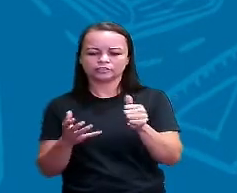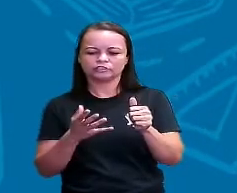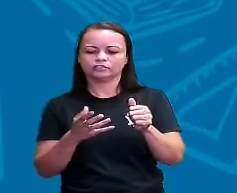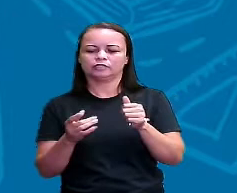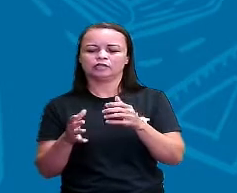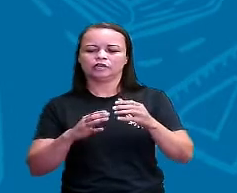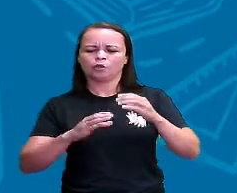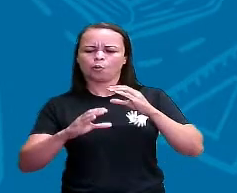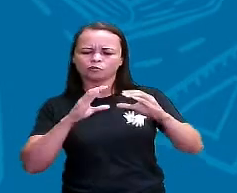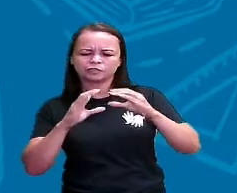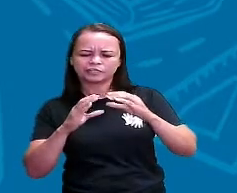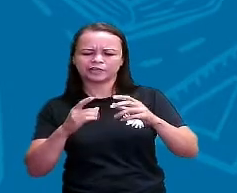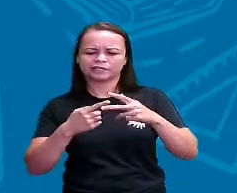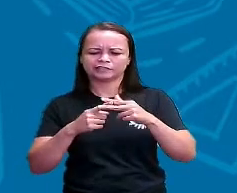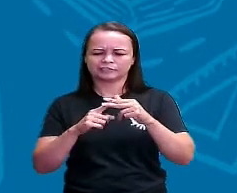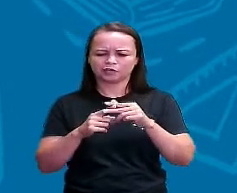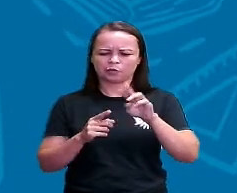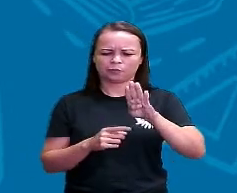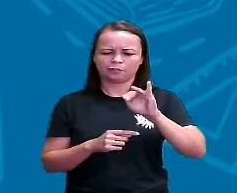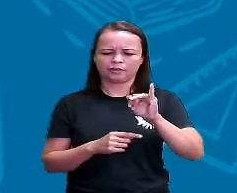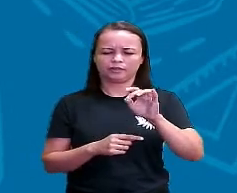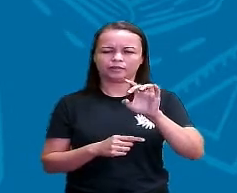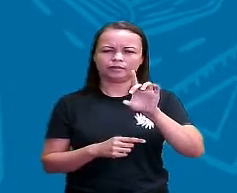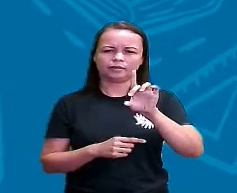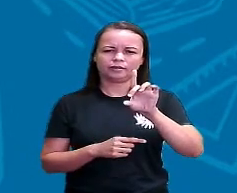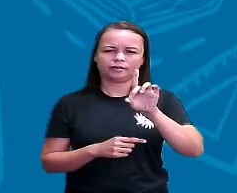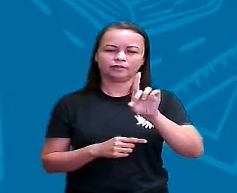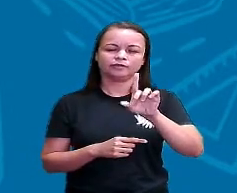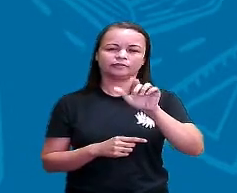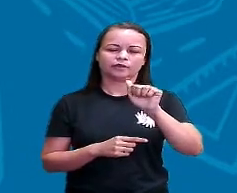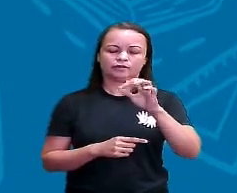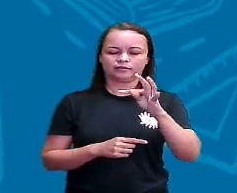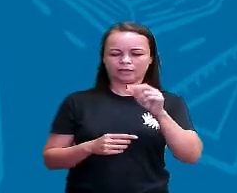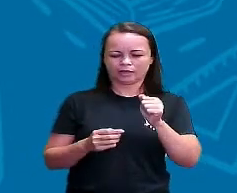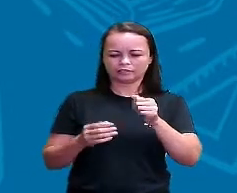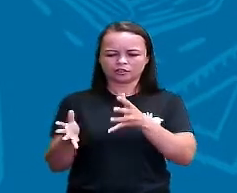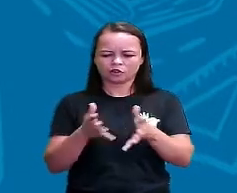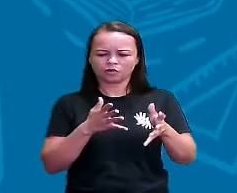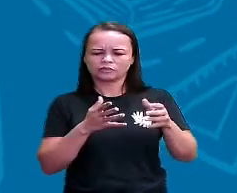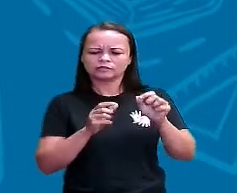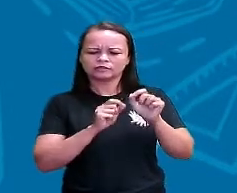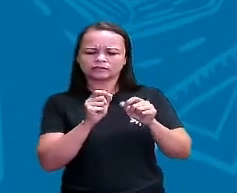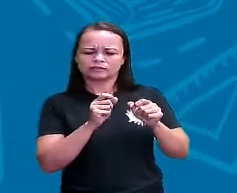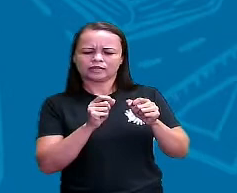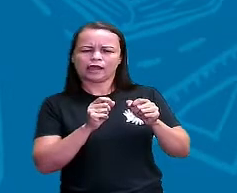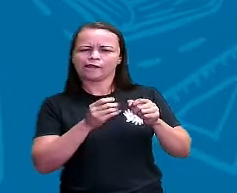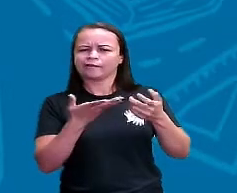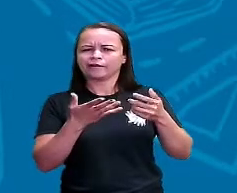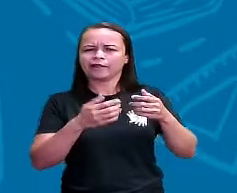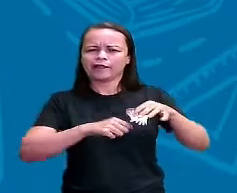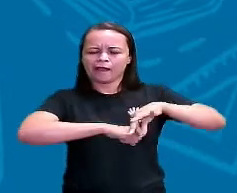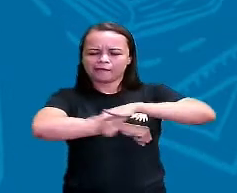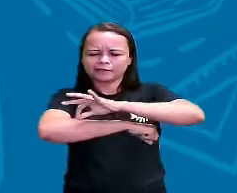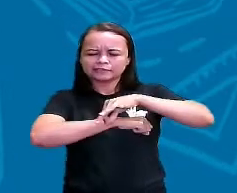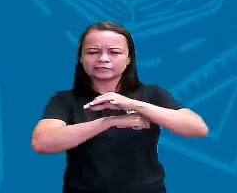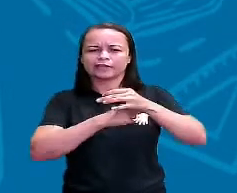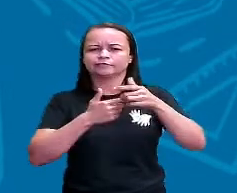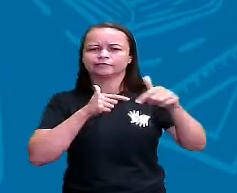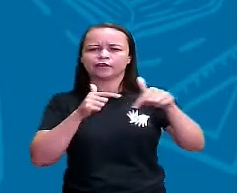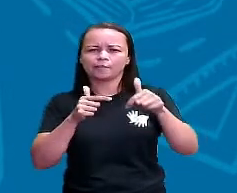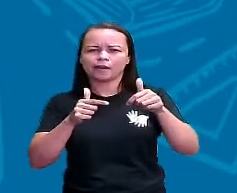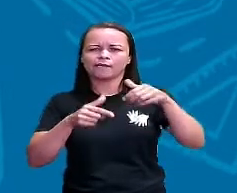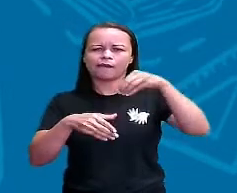ética, arquiteto especializado em projetar home office. Professor, o que é isso? Veja, com a